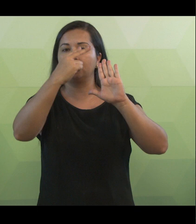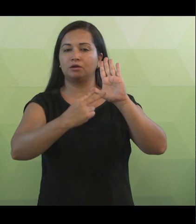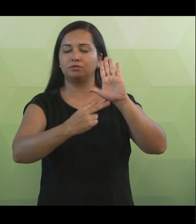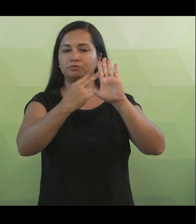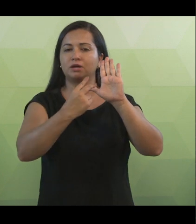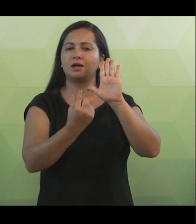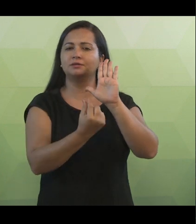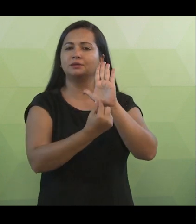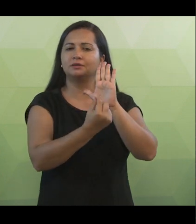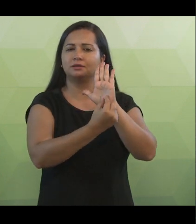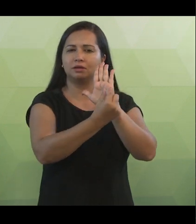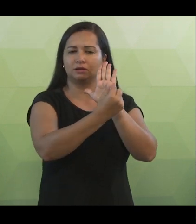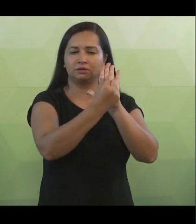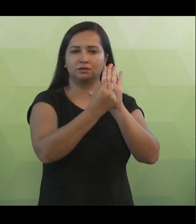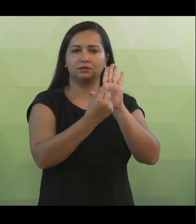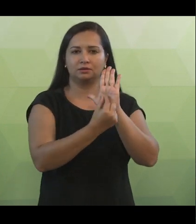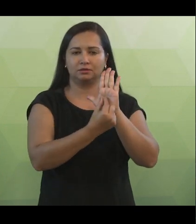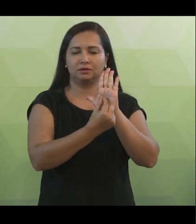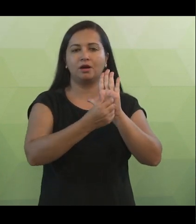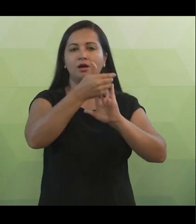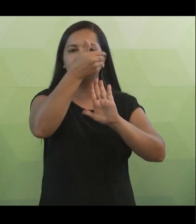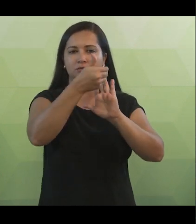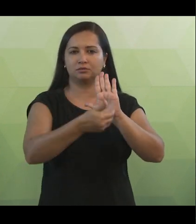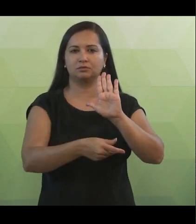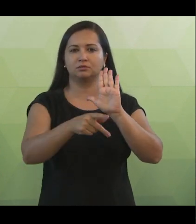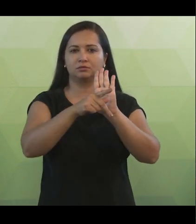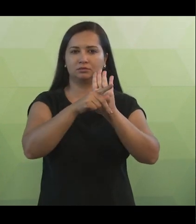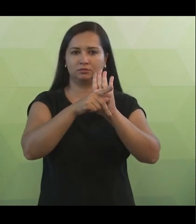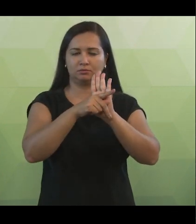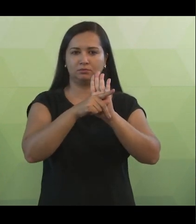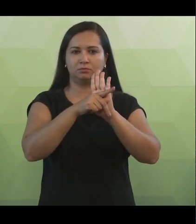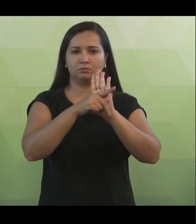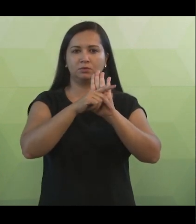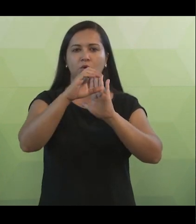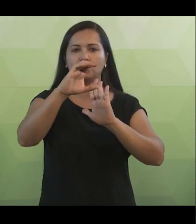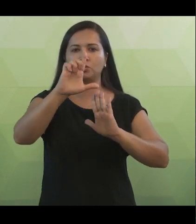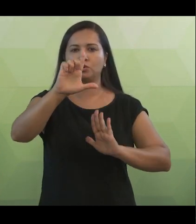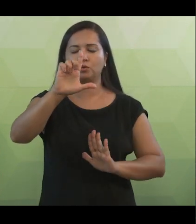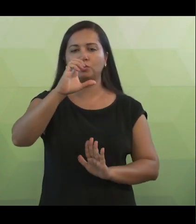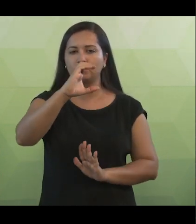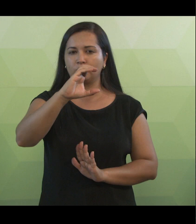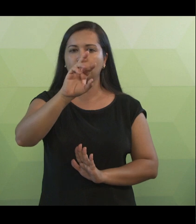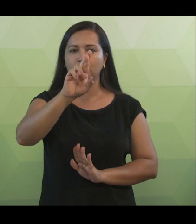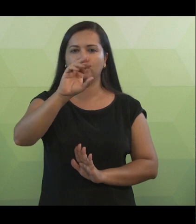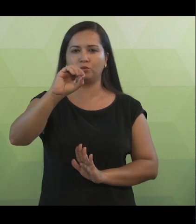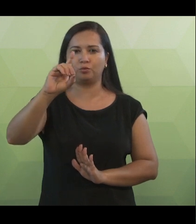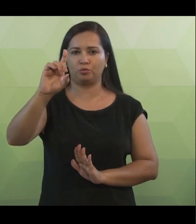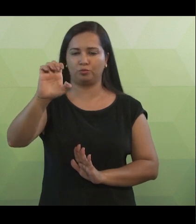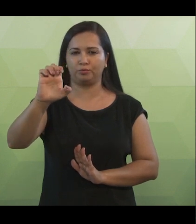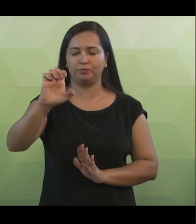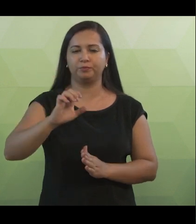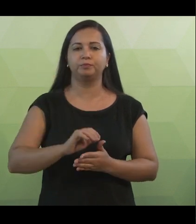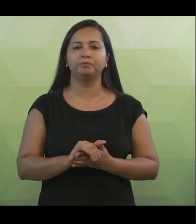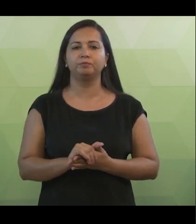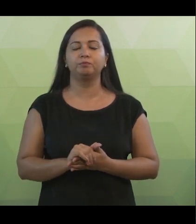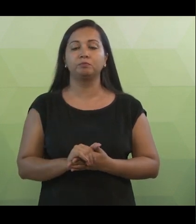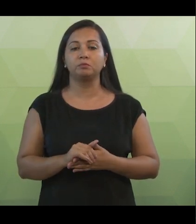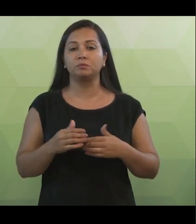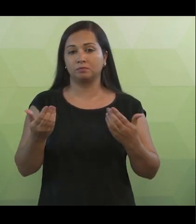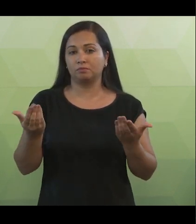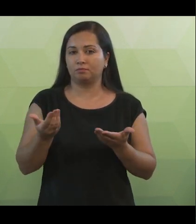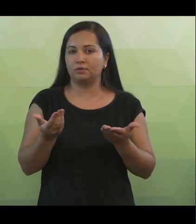do registro, ou seja, a view do nosso CRUD. Implemente esse código nesse